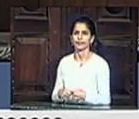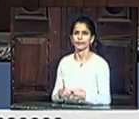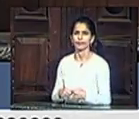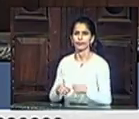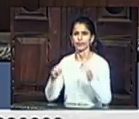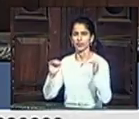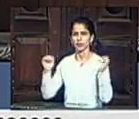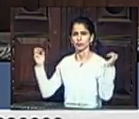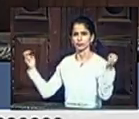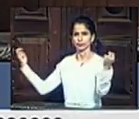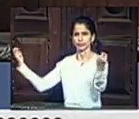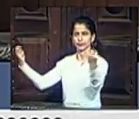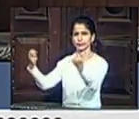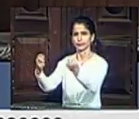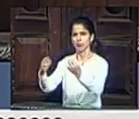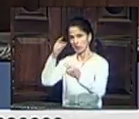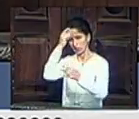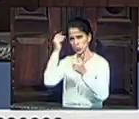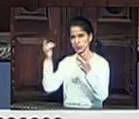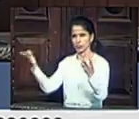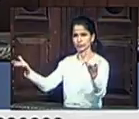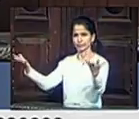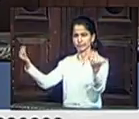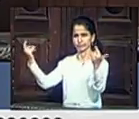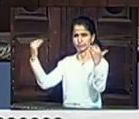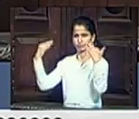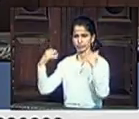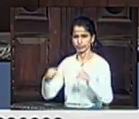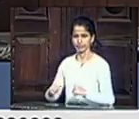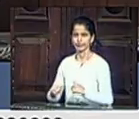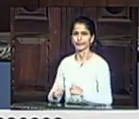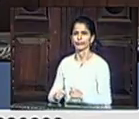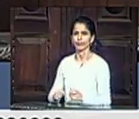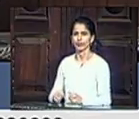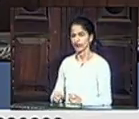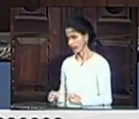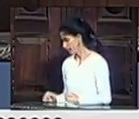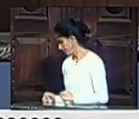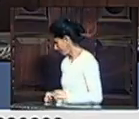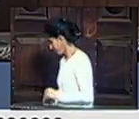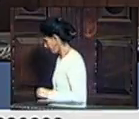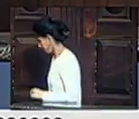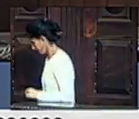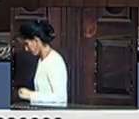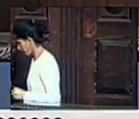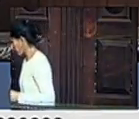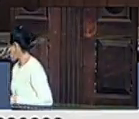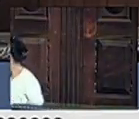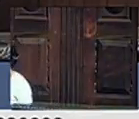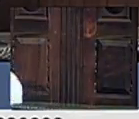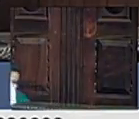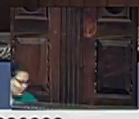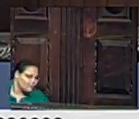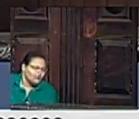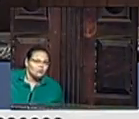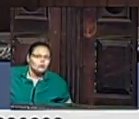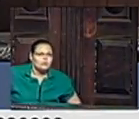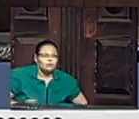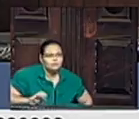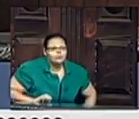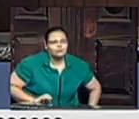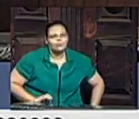dessa galeria cheia, porque o que se trata aqui mexe com os interesses de toda a população fluminense.